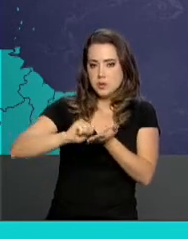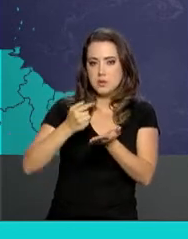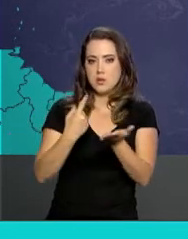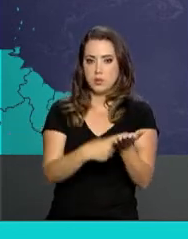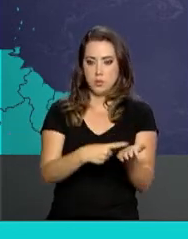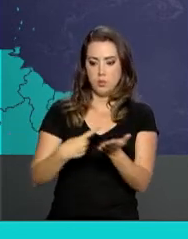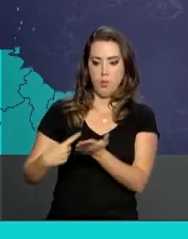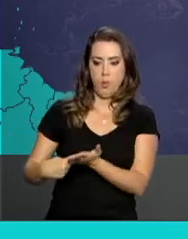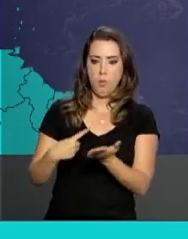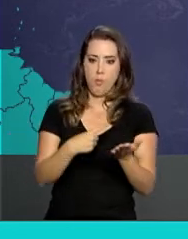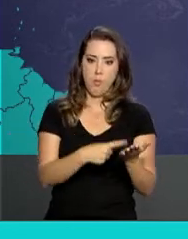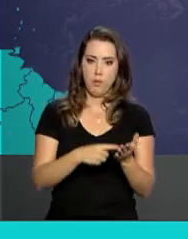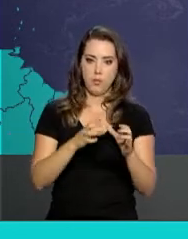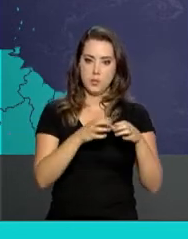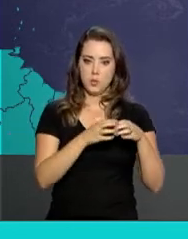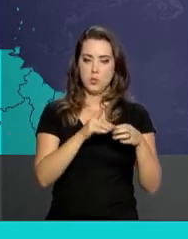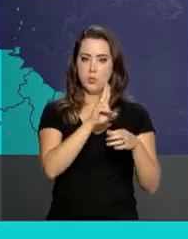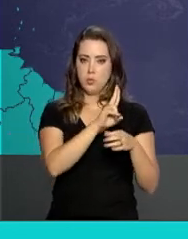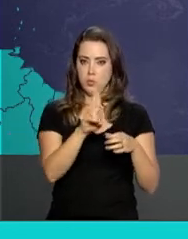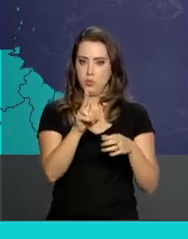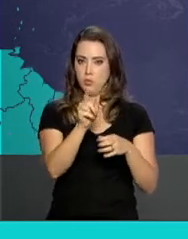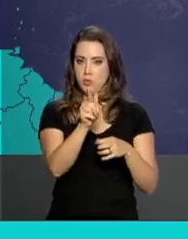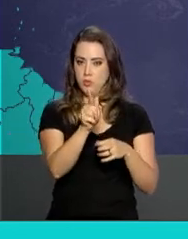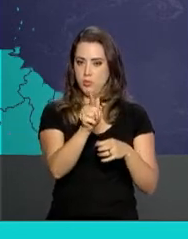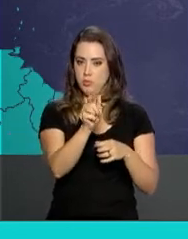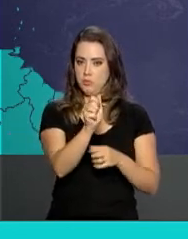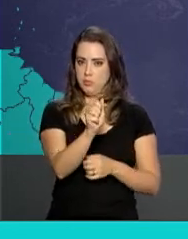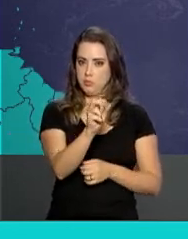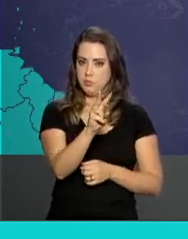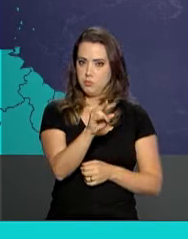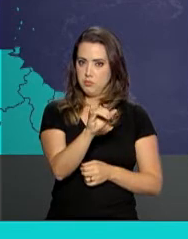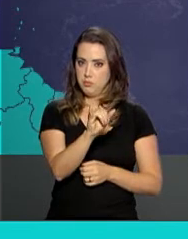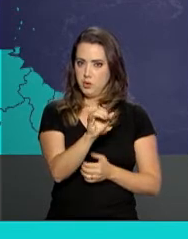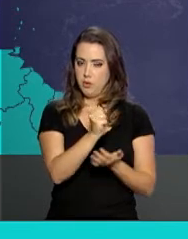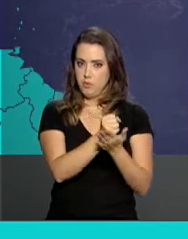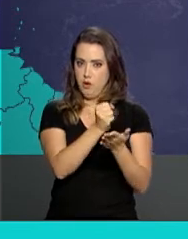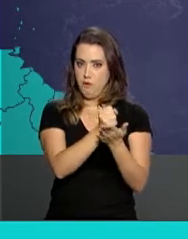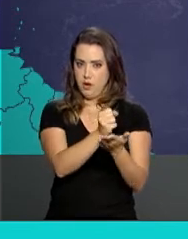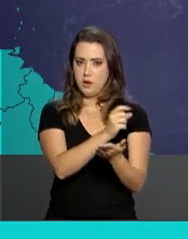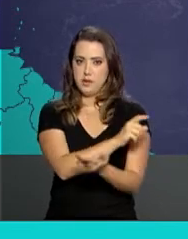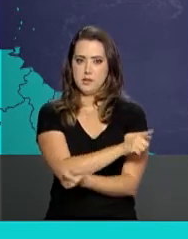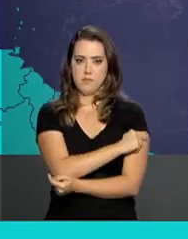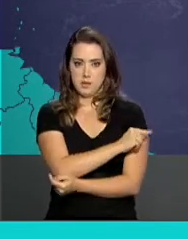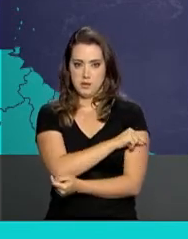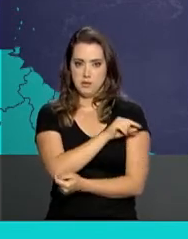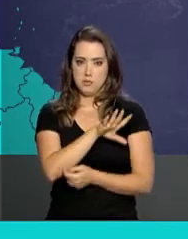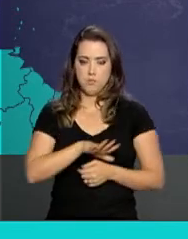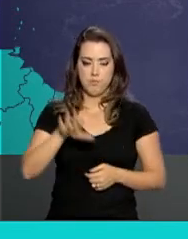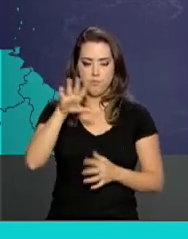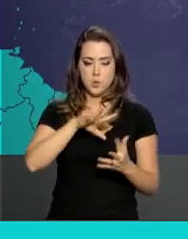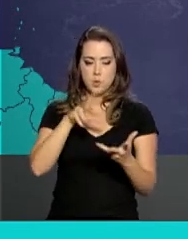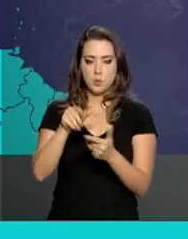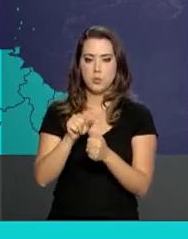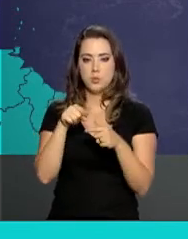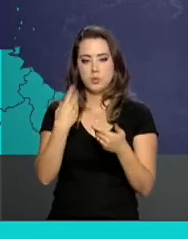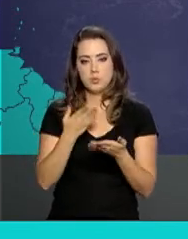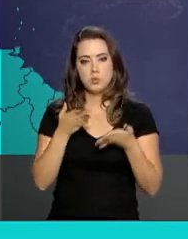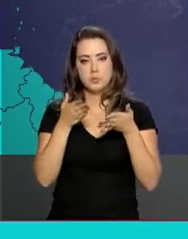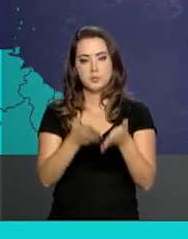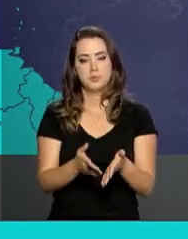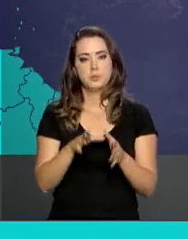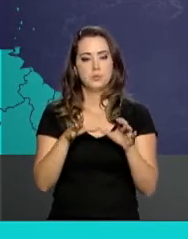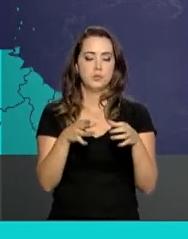acordo, esse termo de apoio e de compromisso, e passamos a fazer